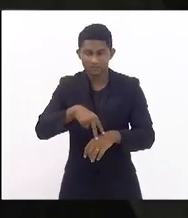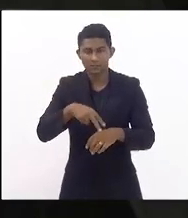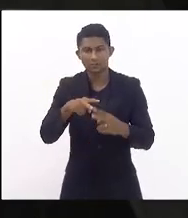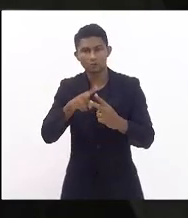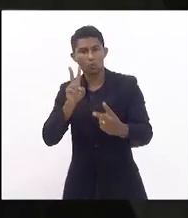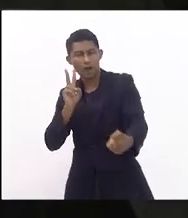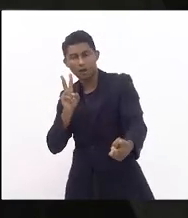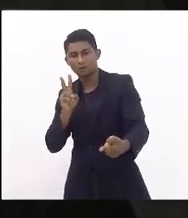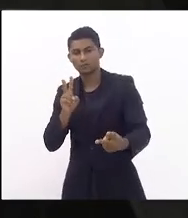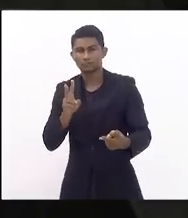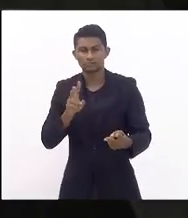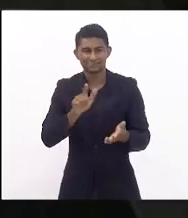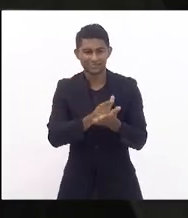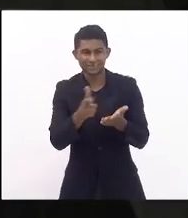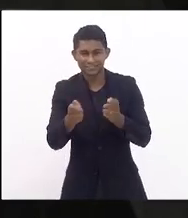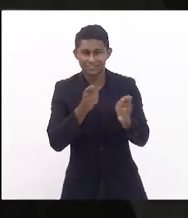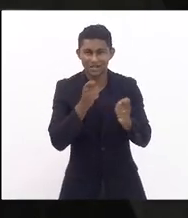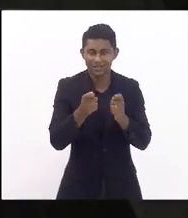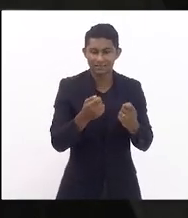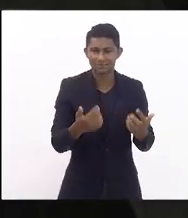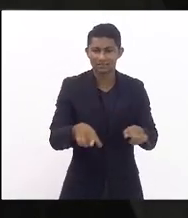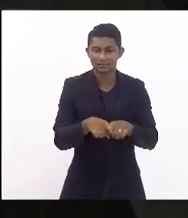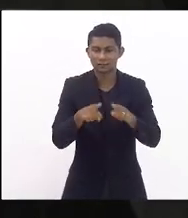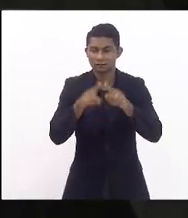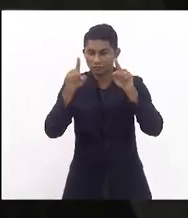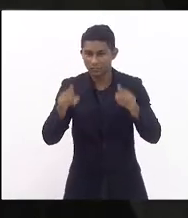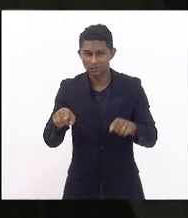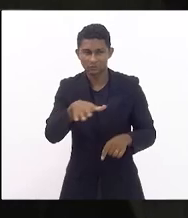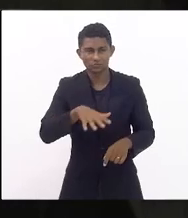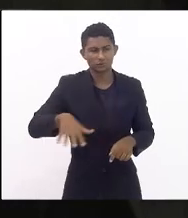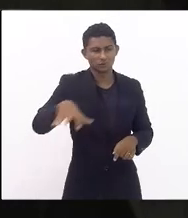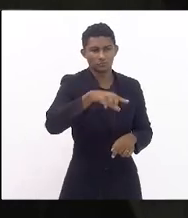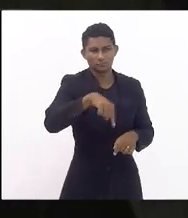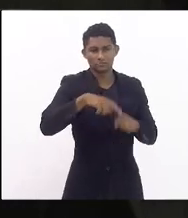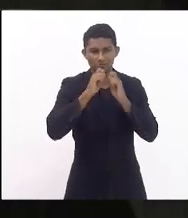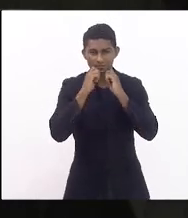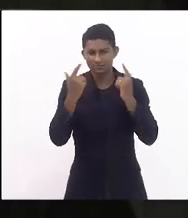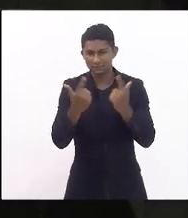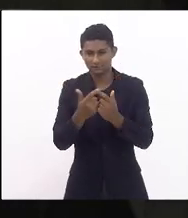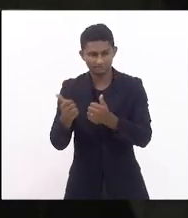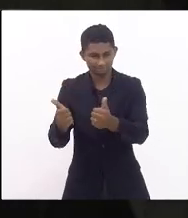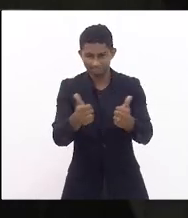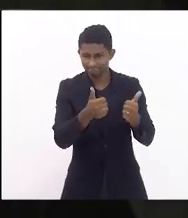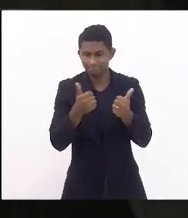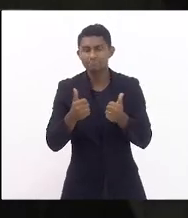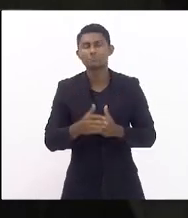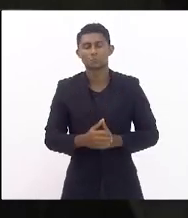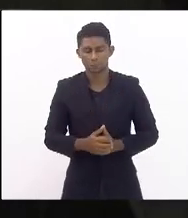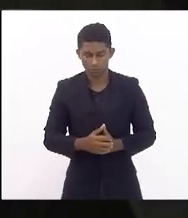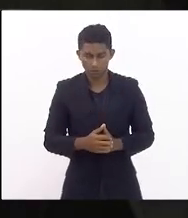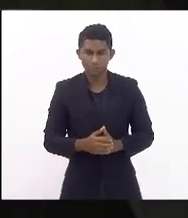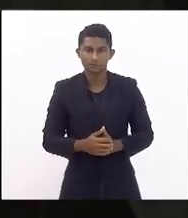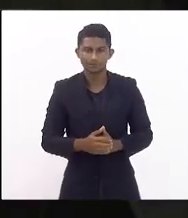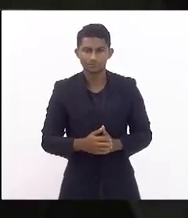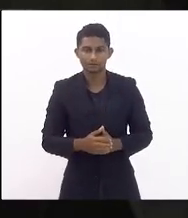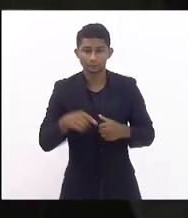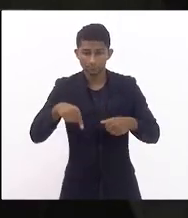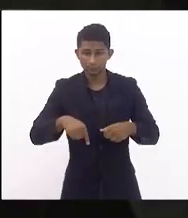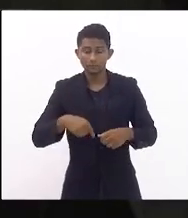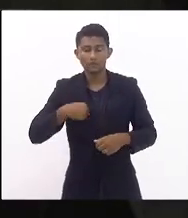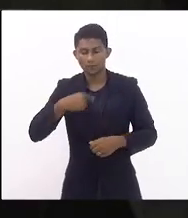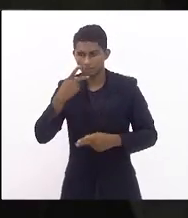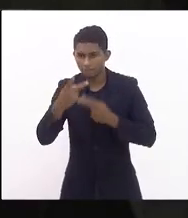e trabalhadores e trabalhadoras, colegas da Assembleia Legislativa do Estado do Rio de Janeiro. Antes de iniciar a